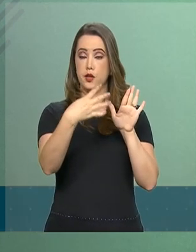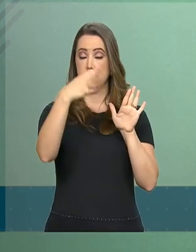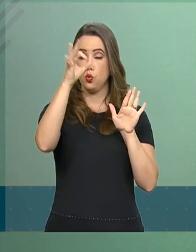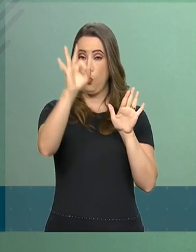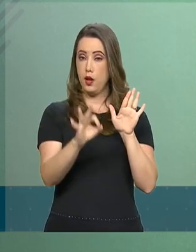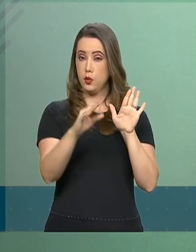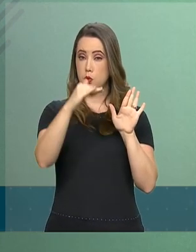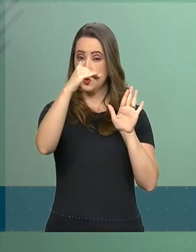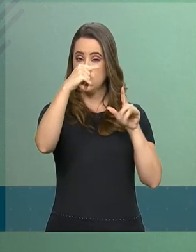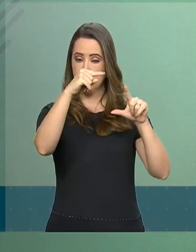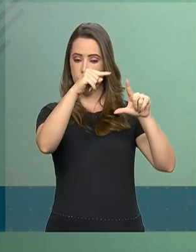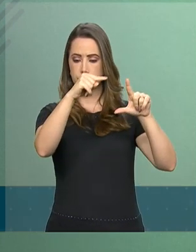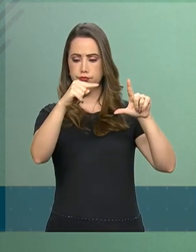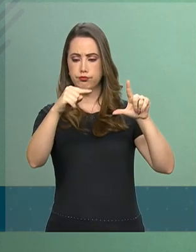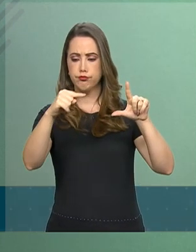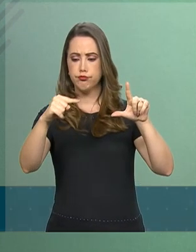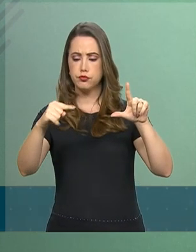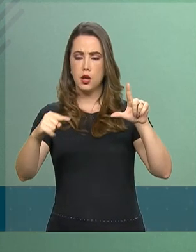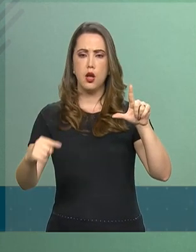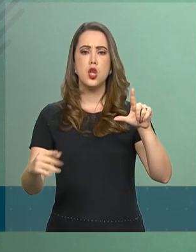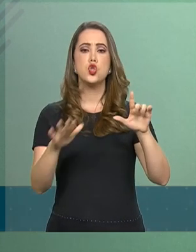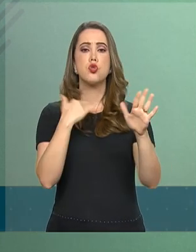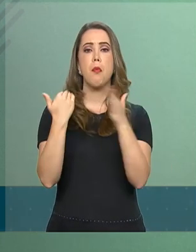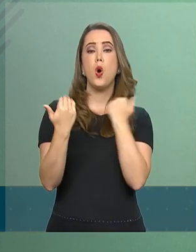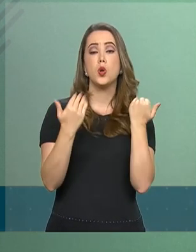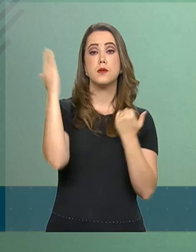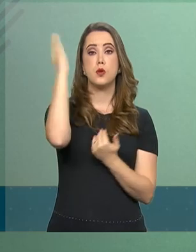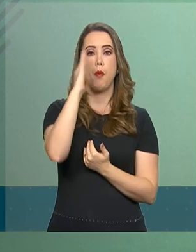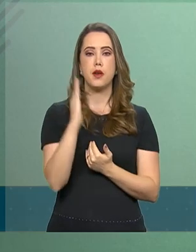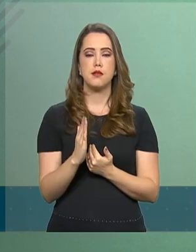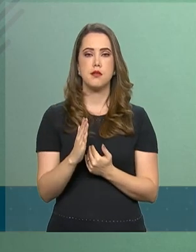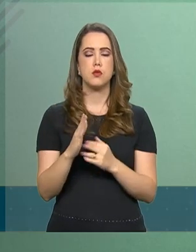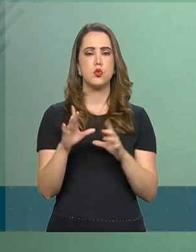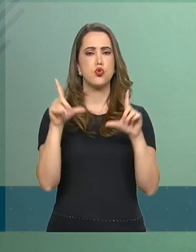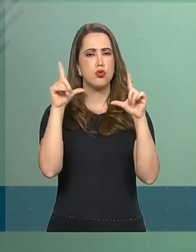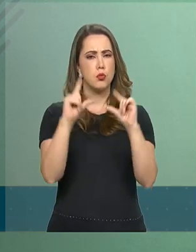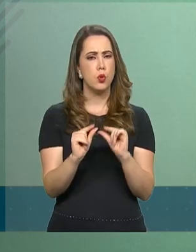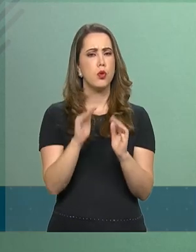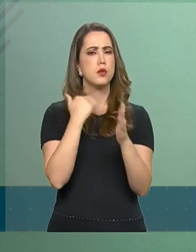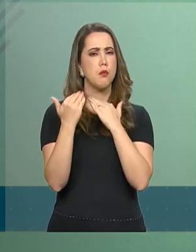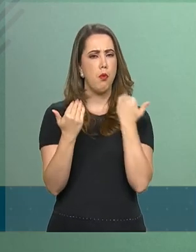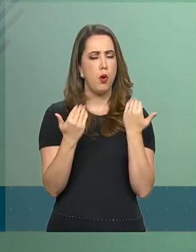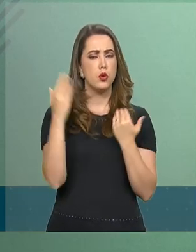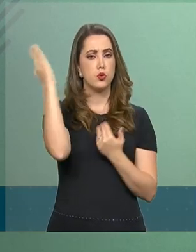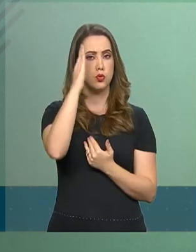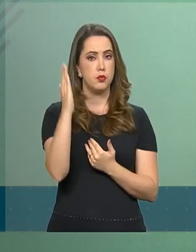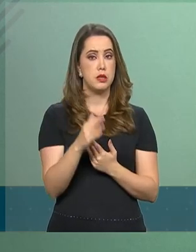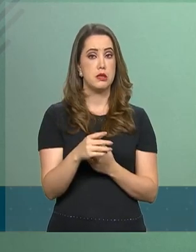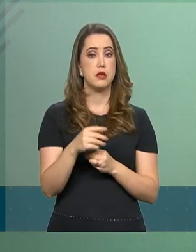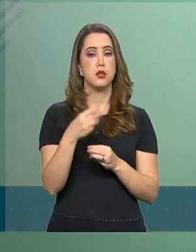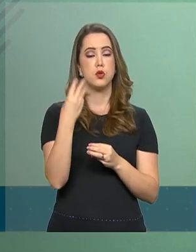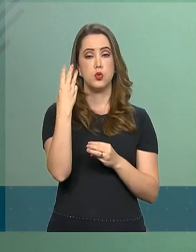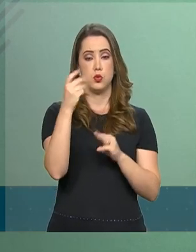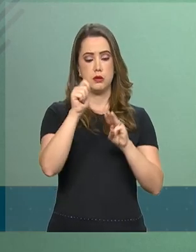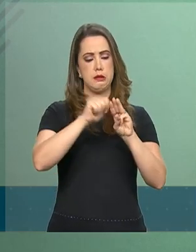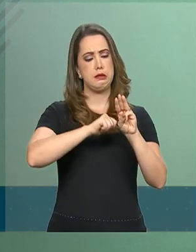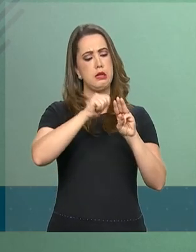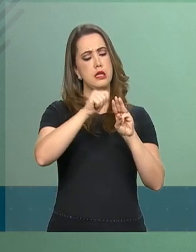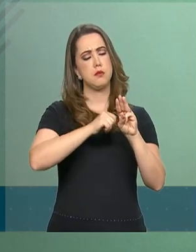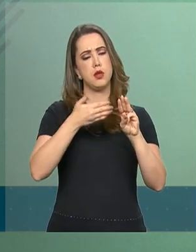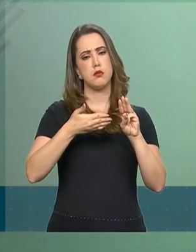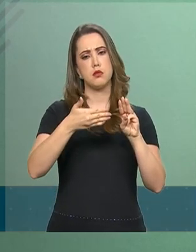no brasil no primeiro trimestre deste ano em relação ao mesmo período de